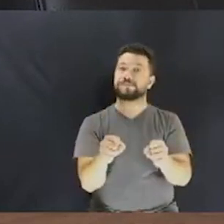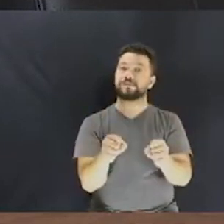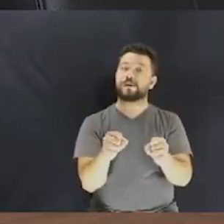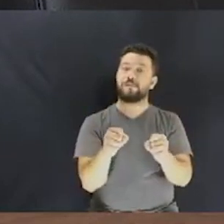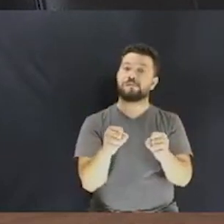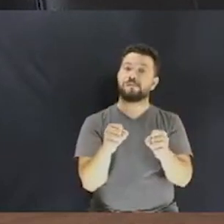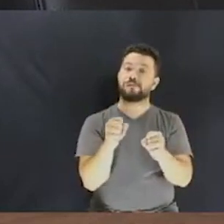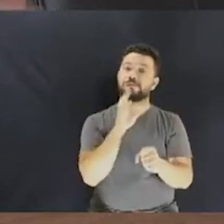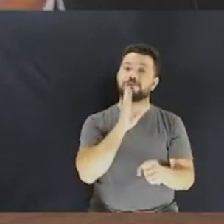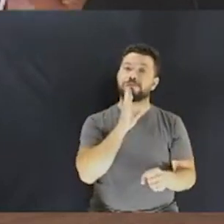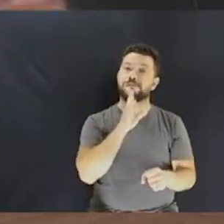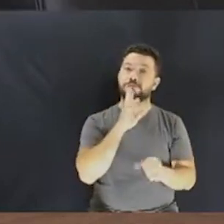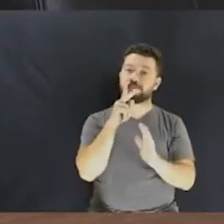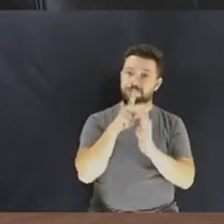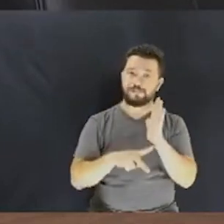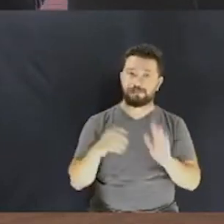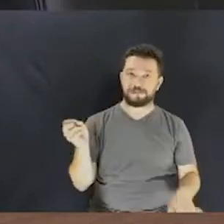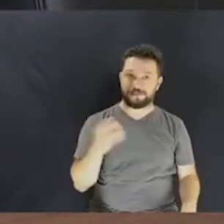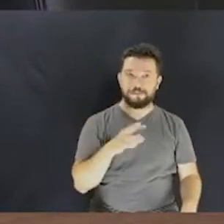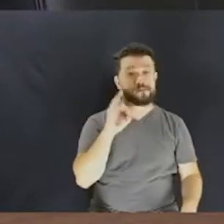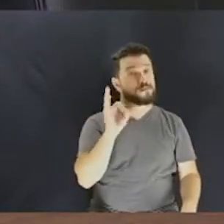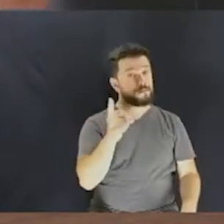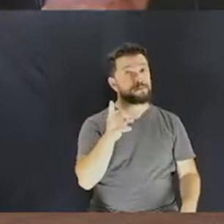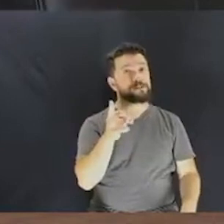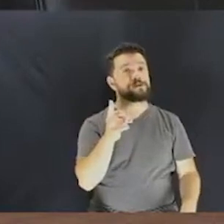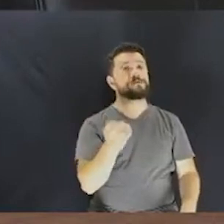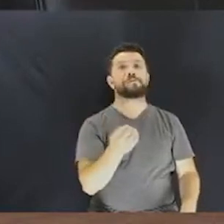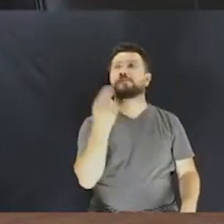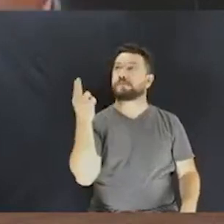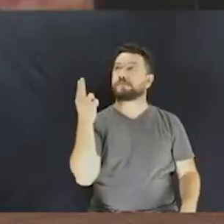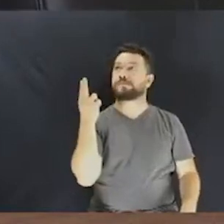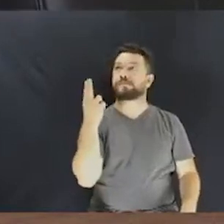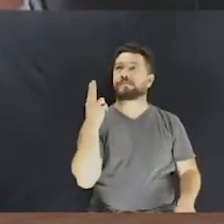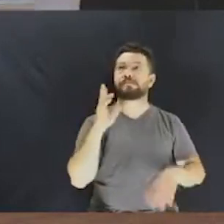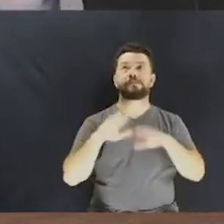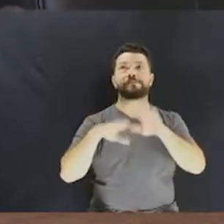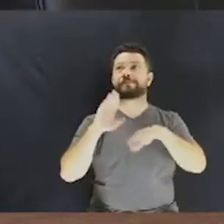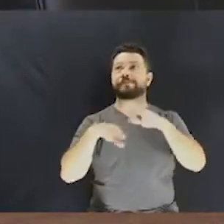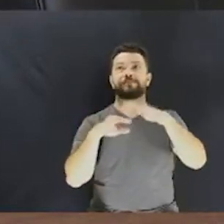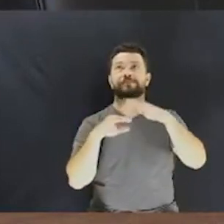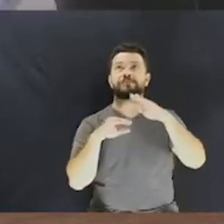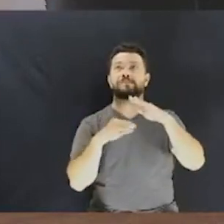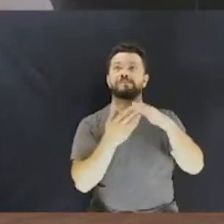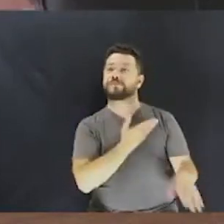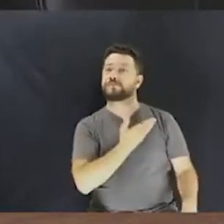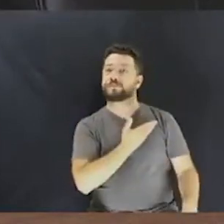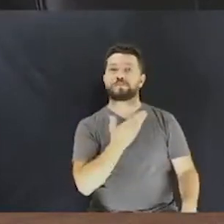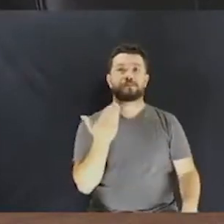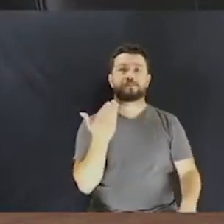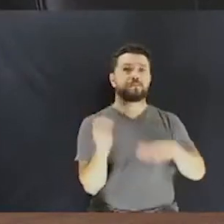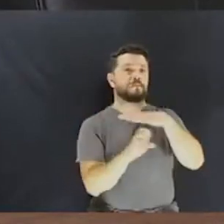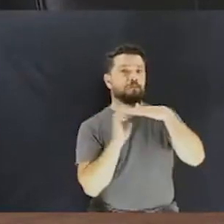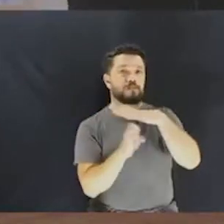da prefeitura, acabam ali algum amigo, algum parceiro, algum empresário, às vezes adquirindo. Eu dou um exemplo, meu irmão esses dias comprou ali para